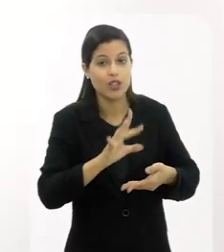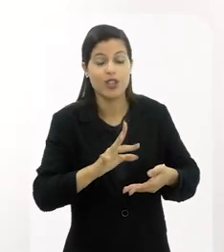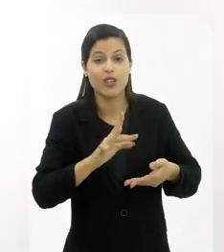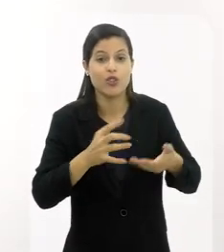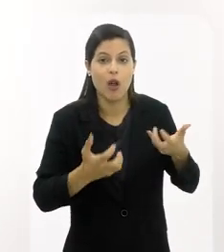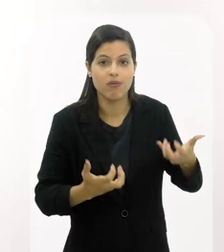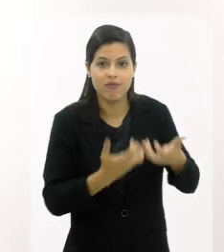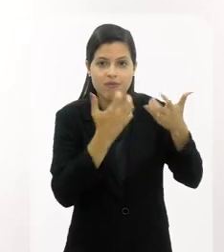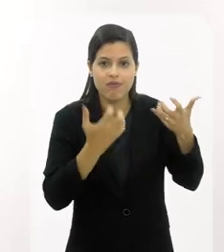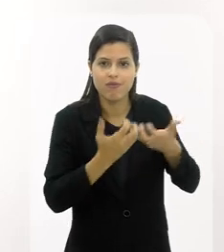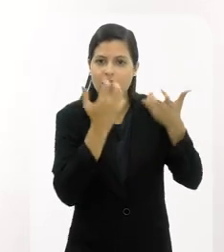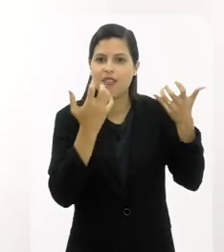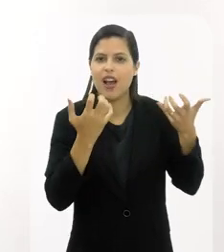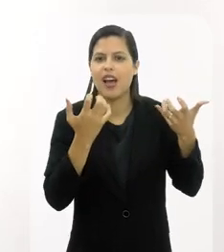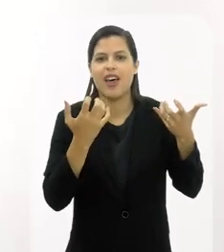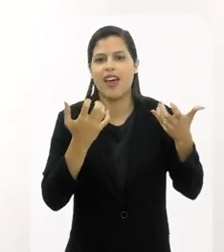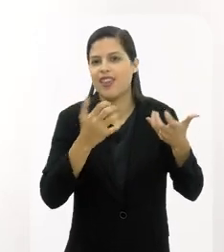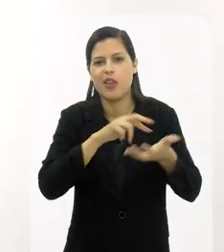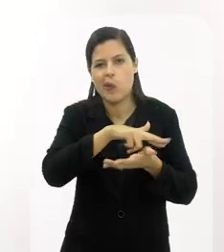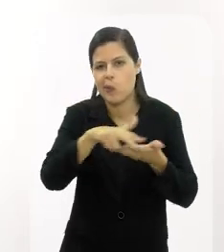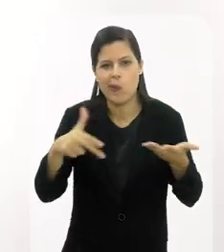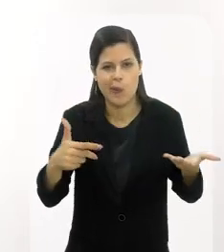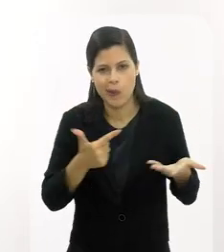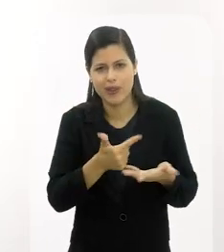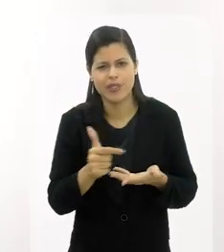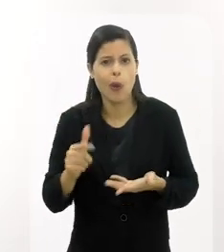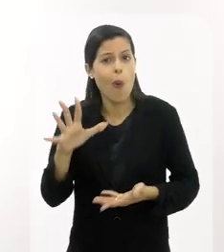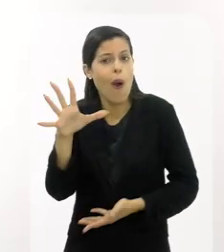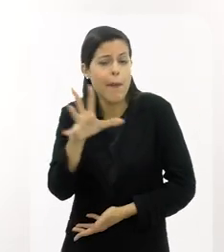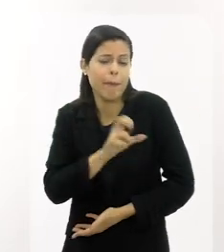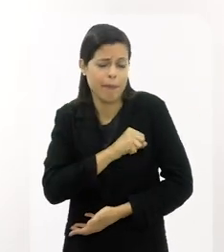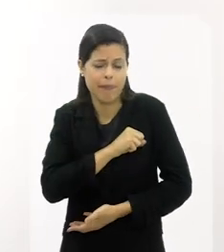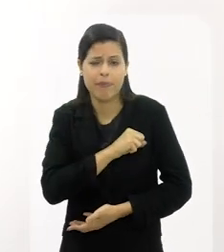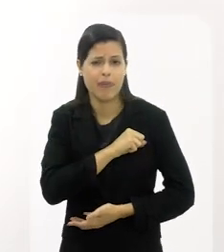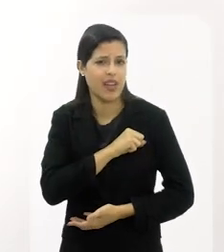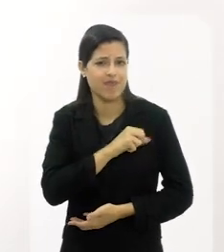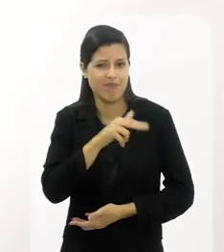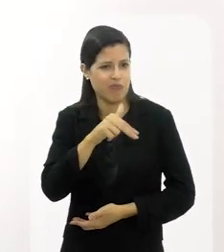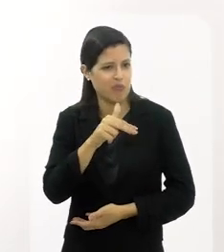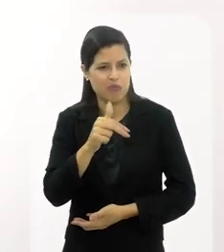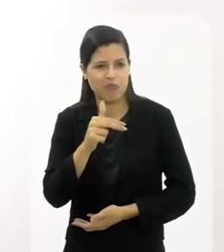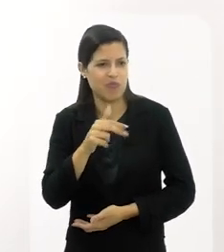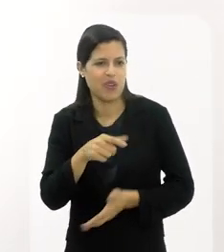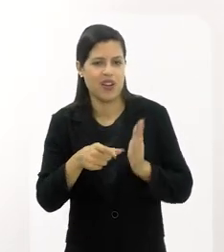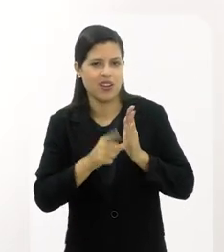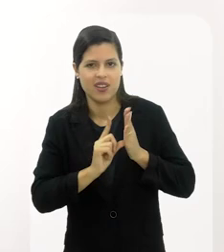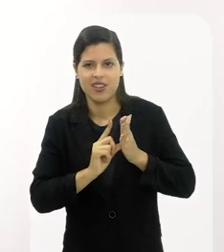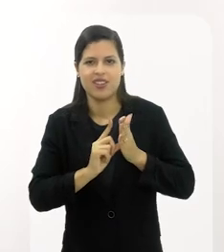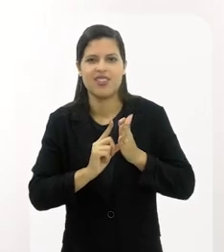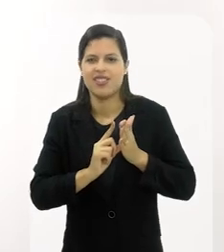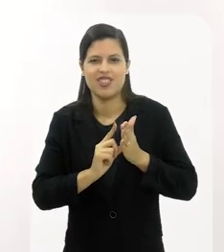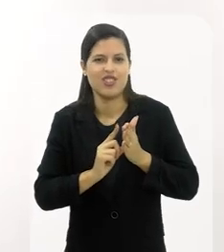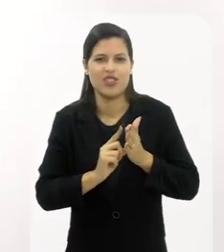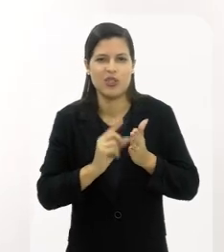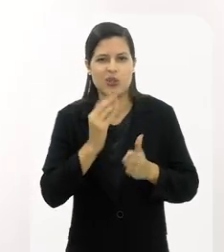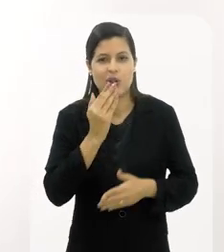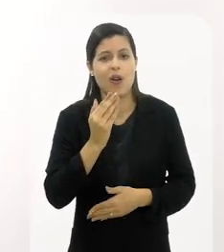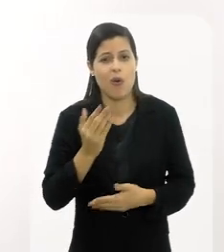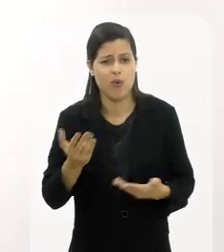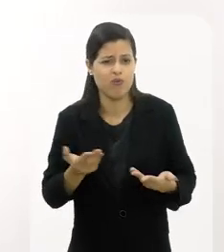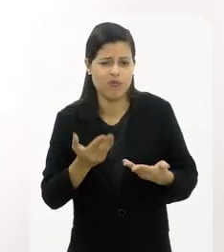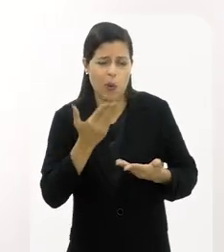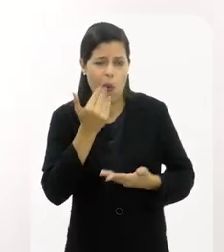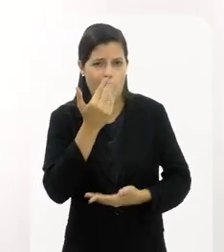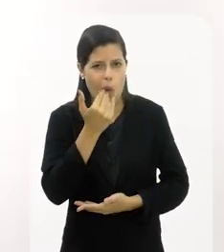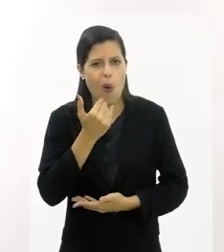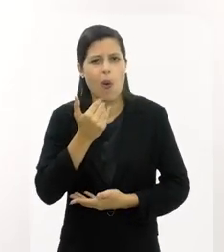legumes na brasa. Queria dizer que eu amei, nunca tinha visto, porque hoje como